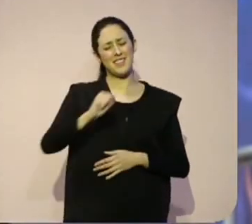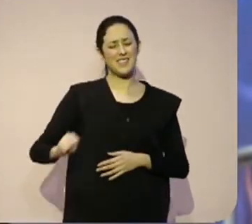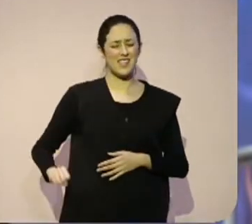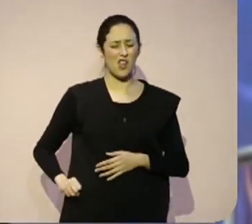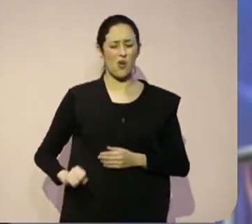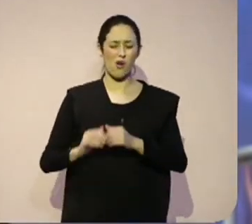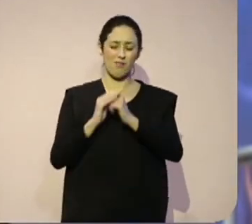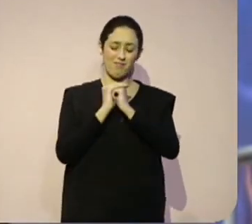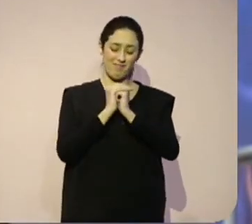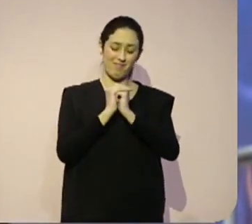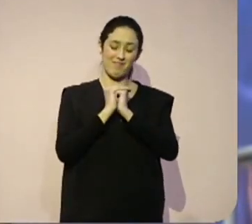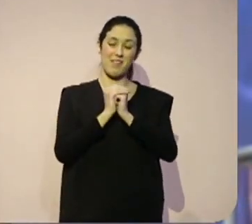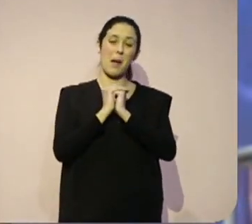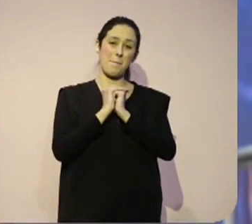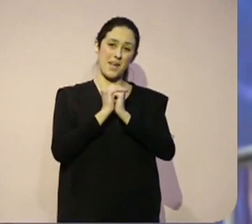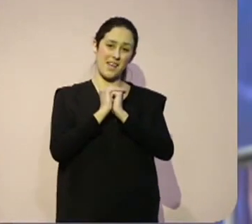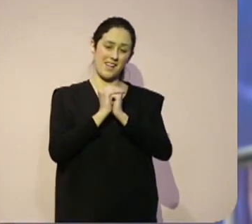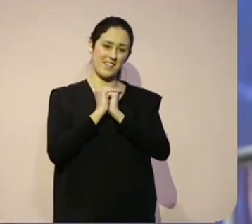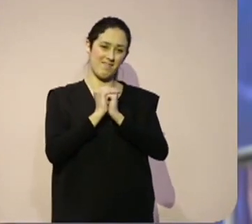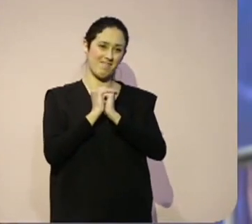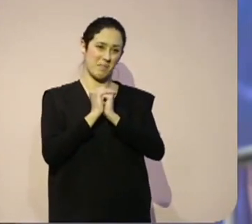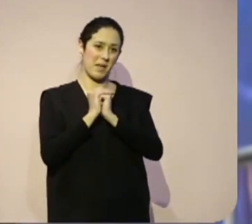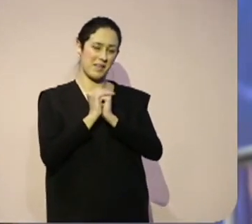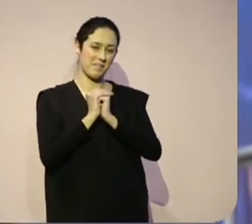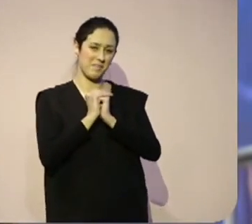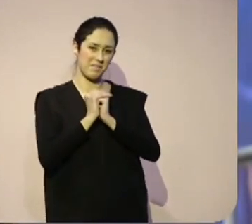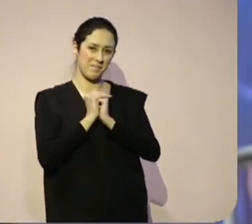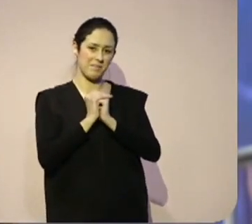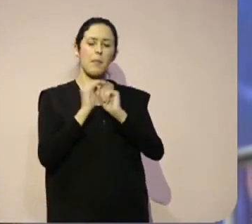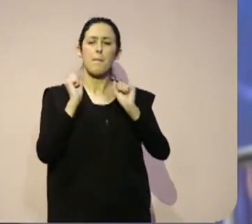Senhor. Amém e